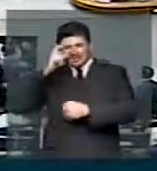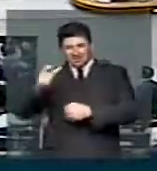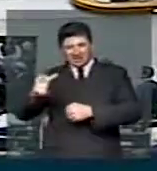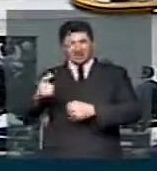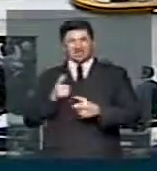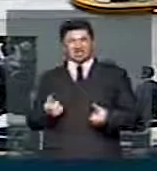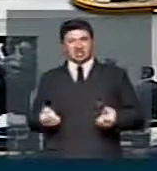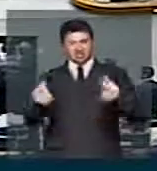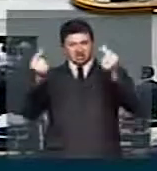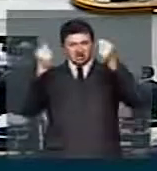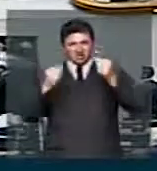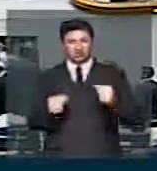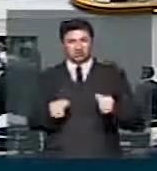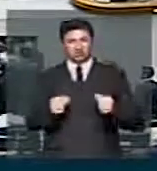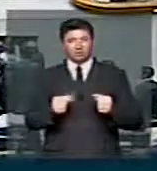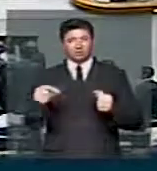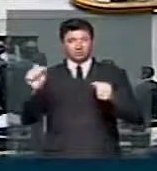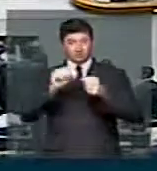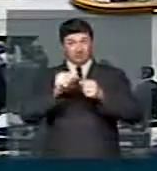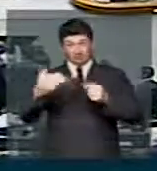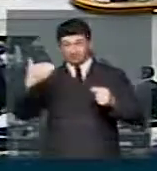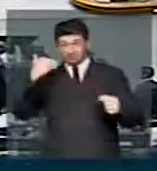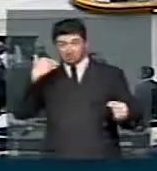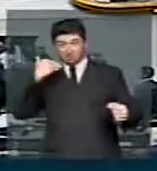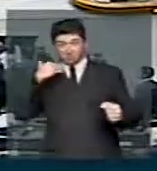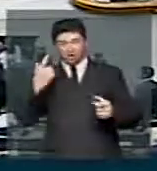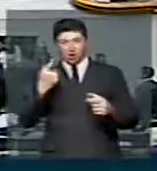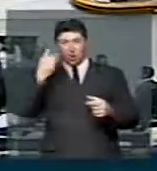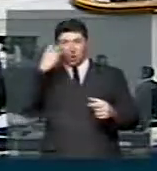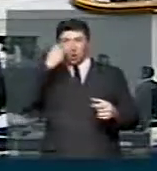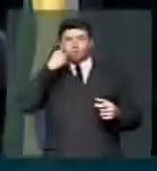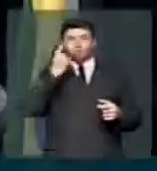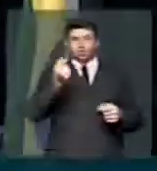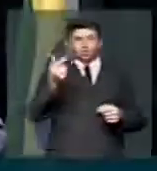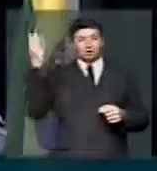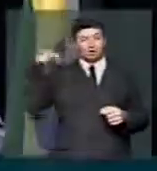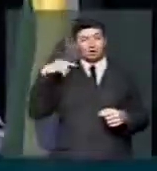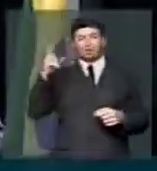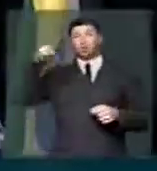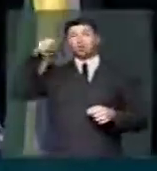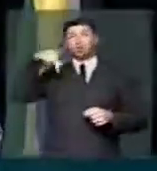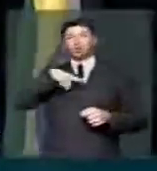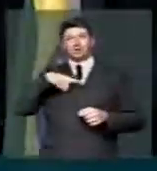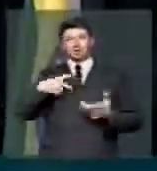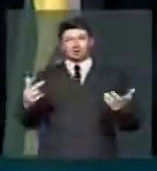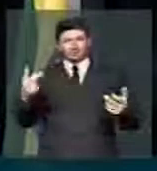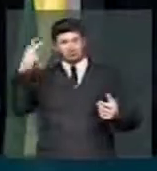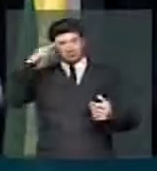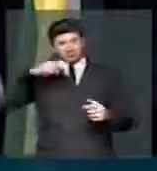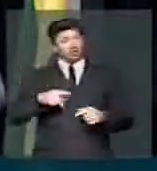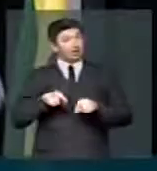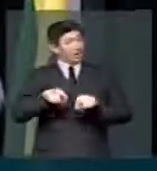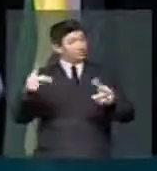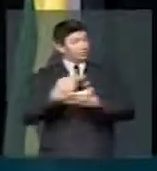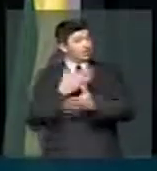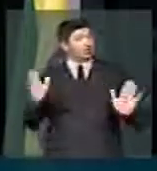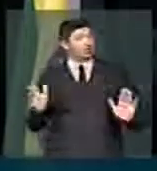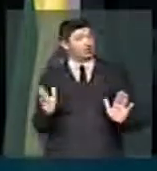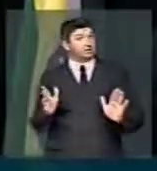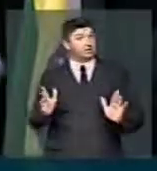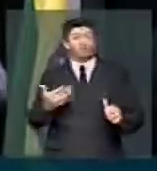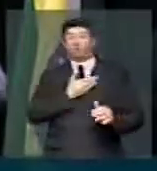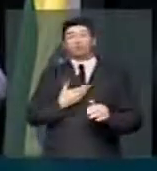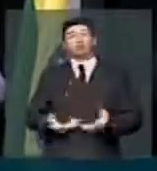dos ricaços, de fazer os bancos terem os lucros que nunca tiveram na história desse país. É isso que está ocorrendo com